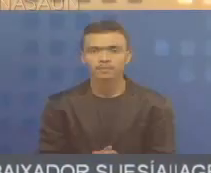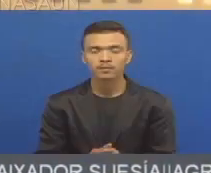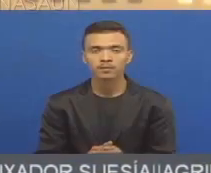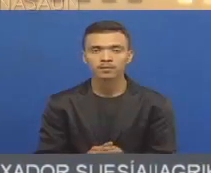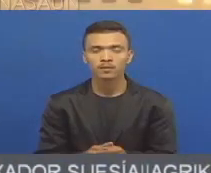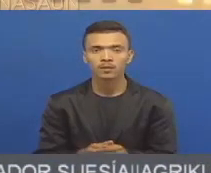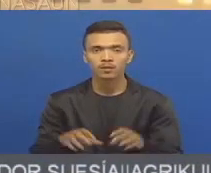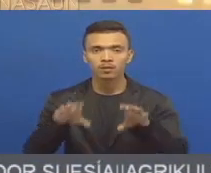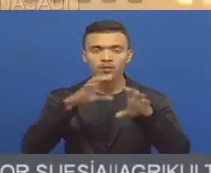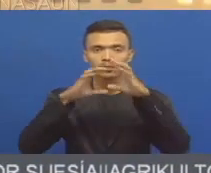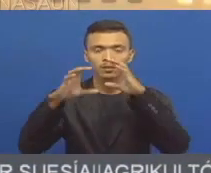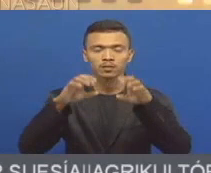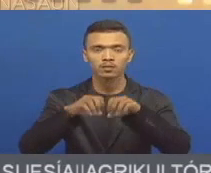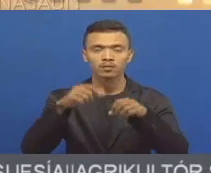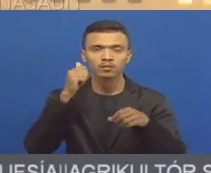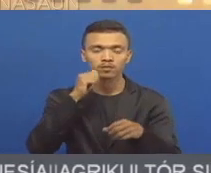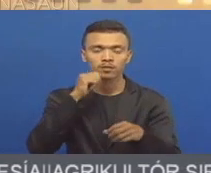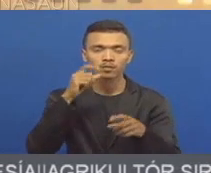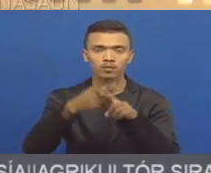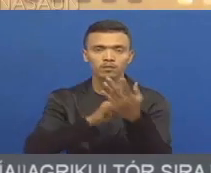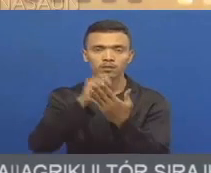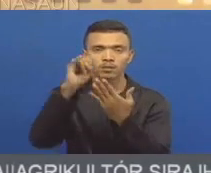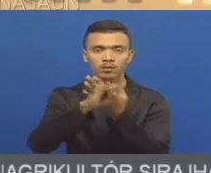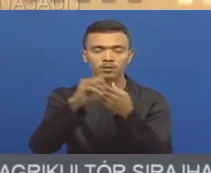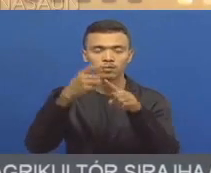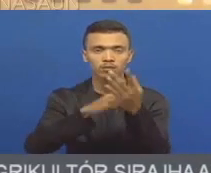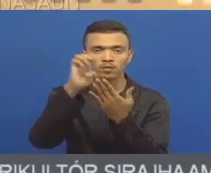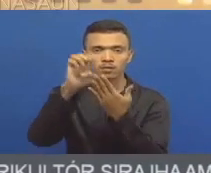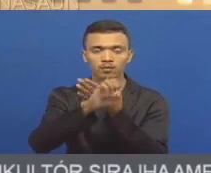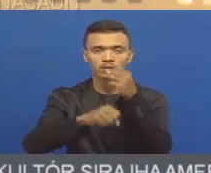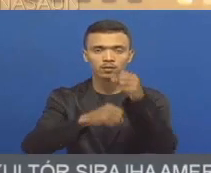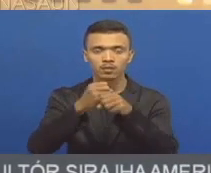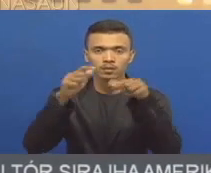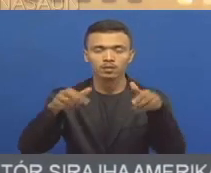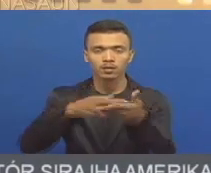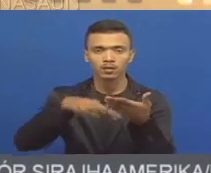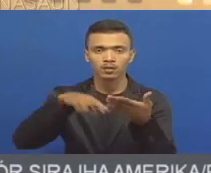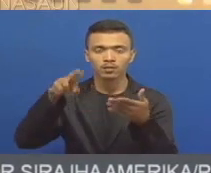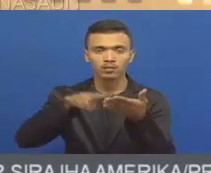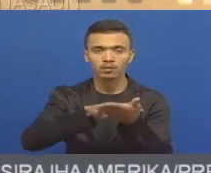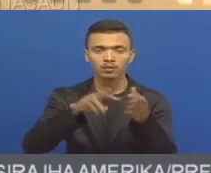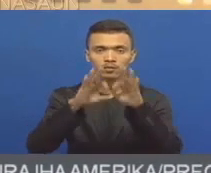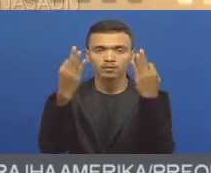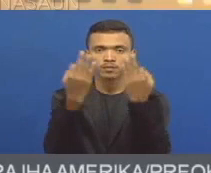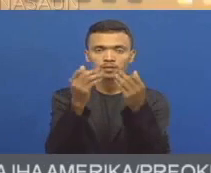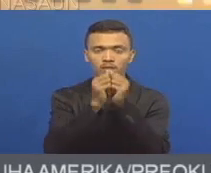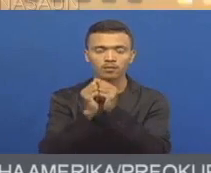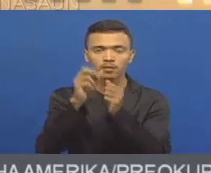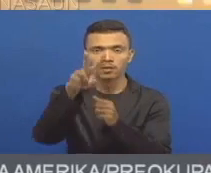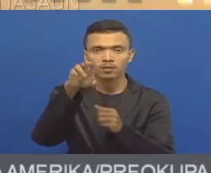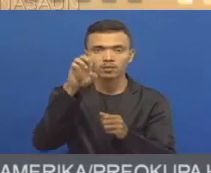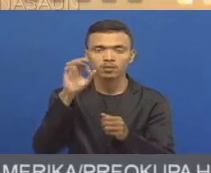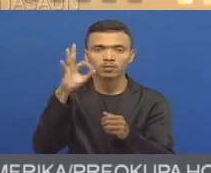Forum Comunicação Feto Timor Lorosai e Refulan Zaneiro to Zunho Tinené resiste a caso violência doméstica mutu atos rua resin. Tambane